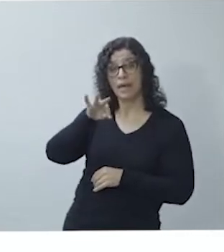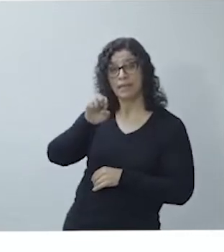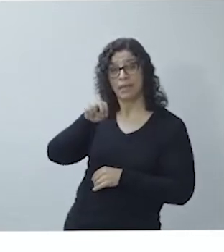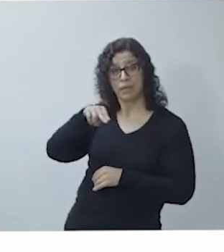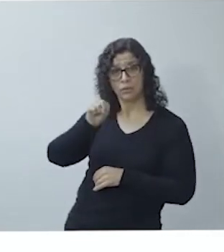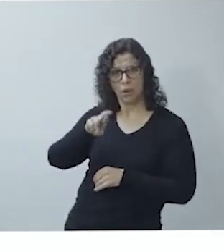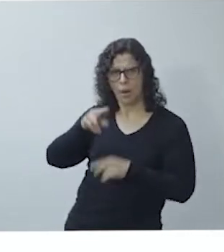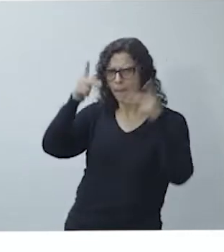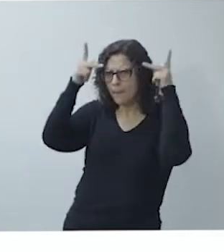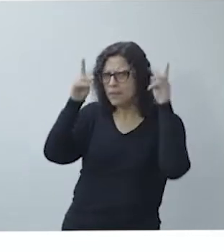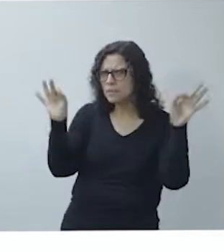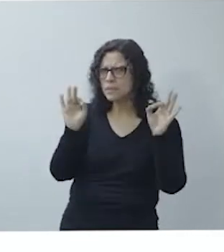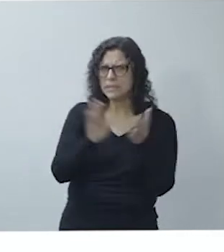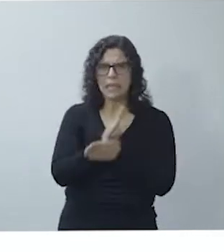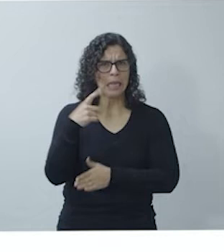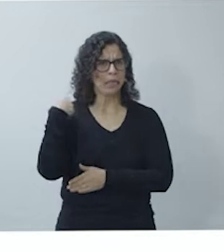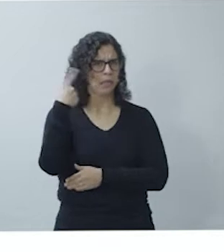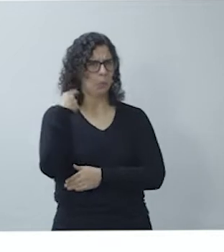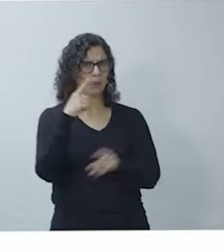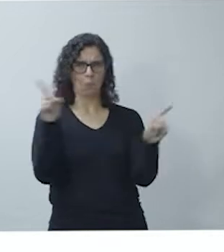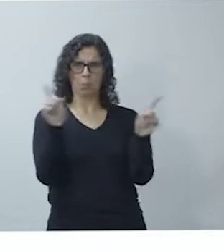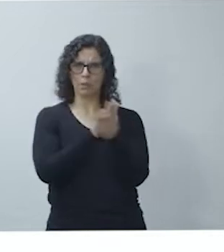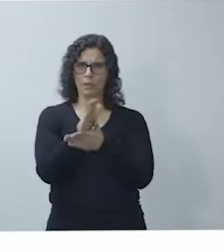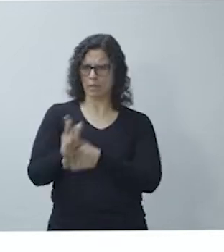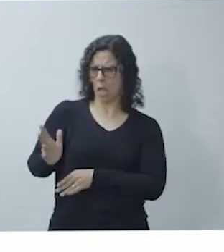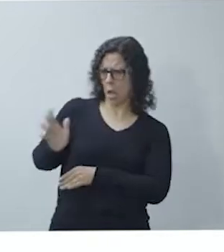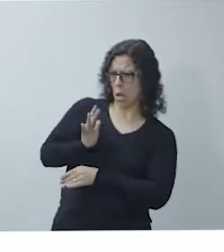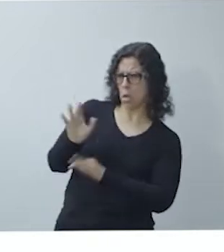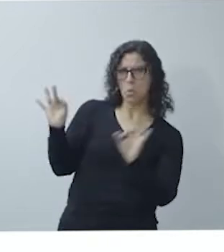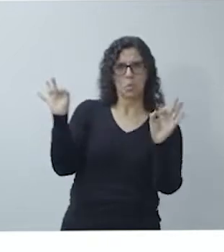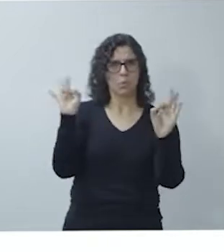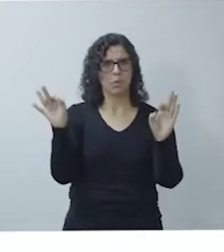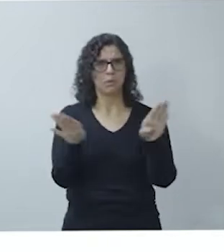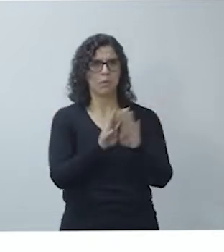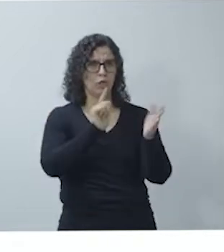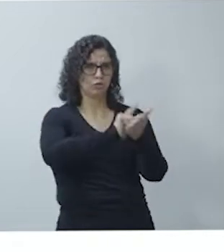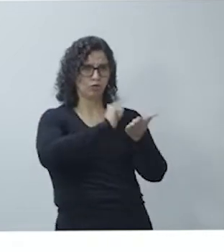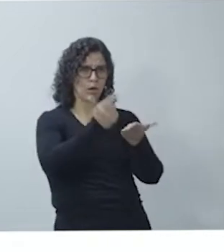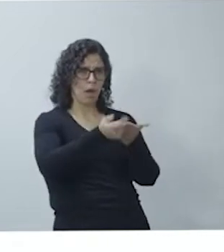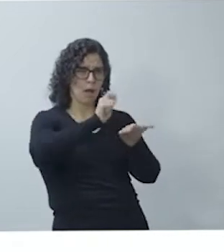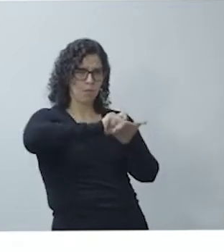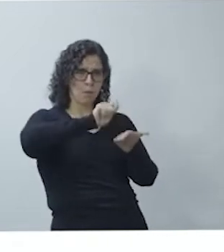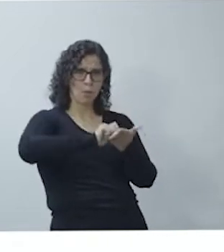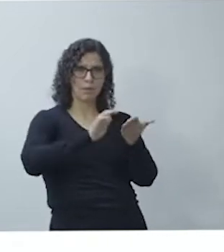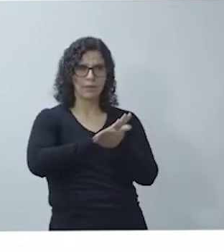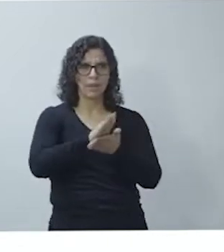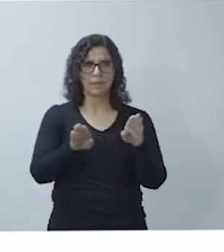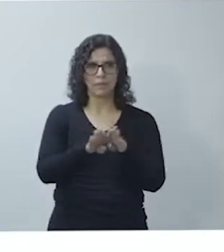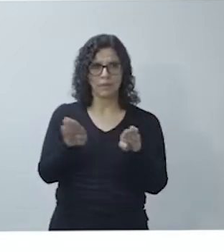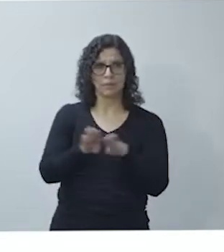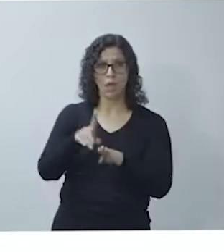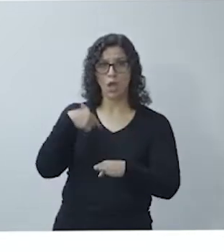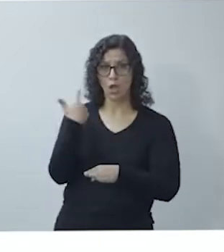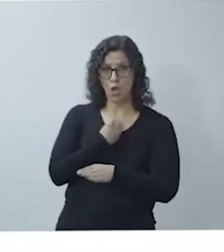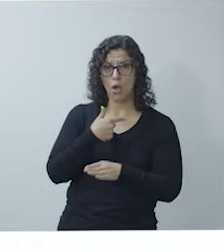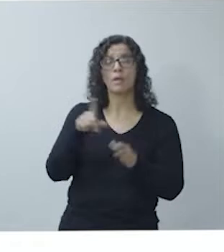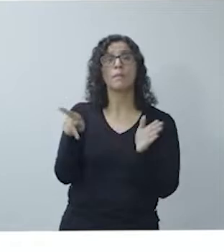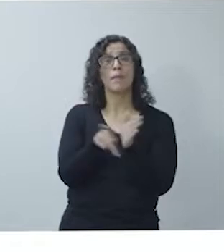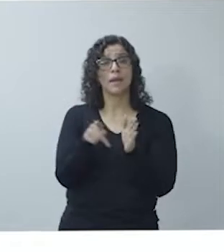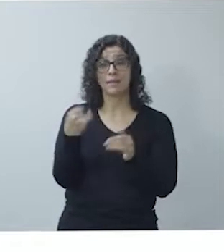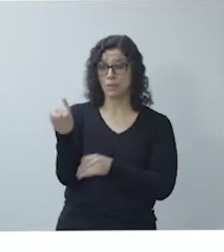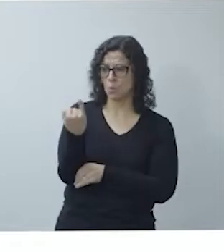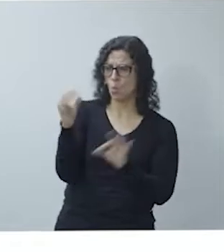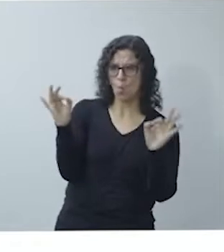era príncipe, nem deputado, nem rico, nem jornalista. Absolutamente sem